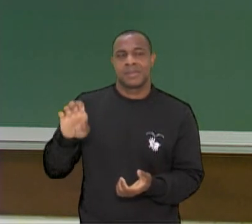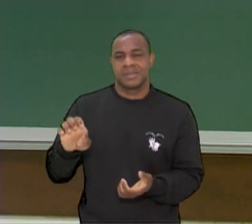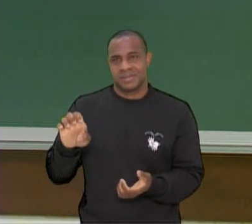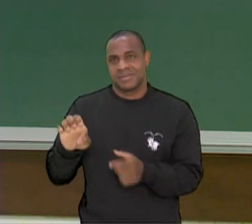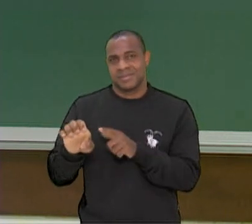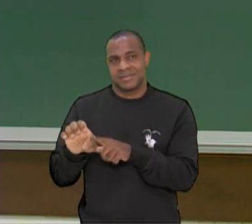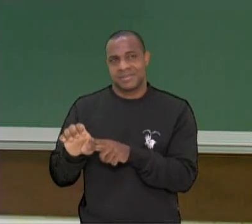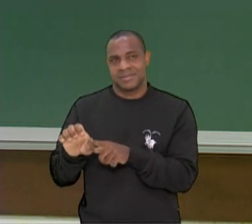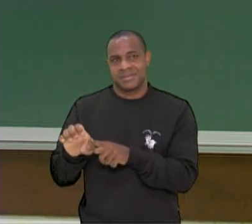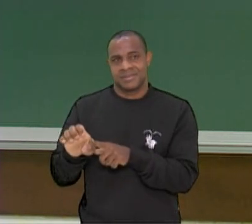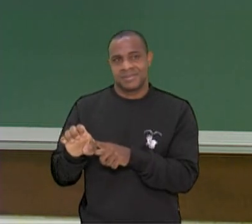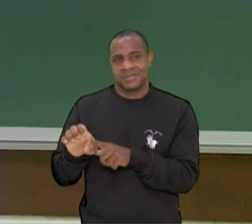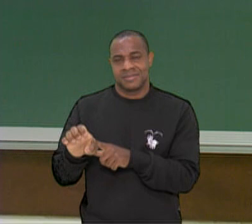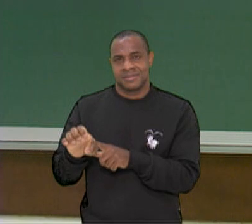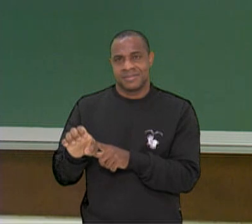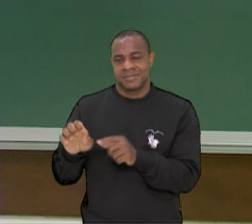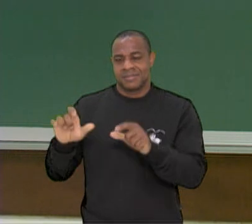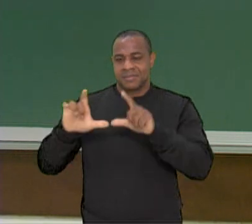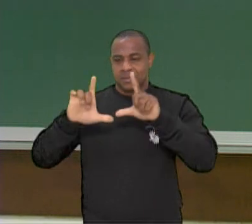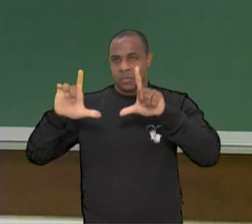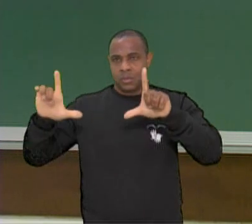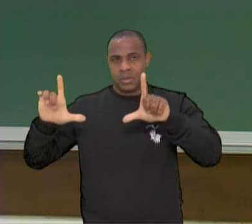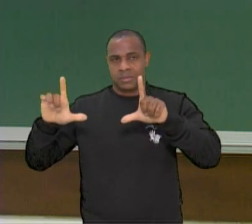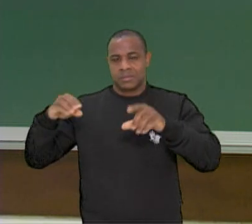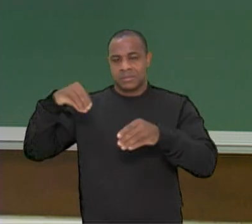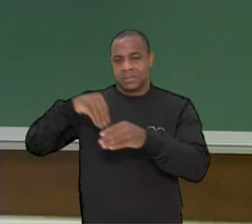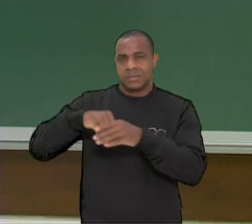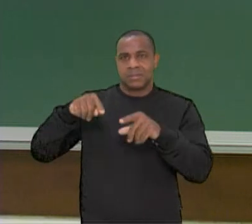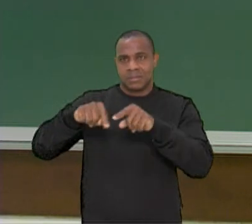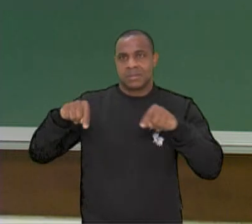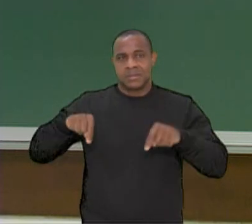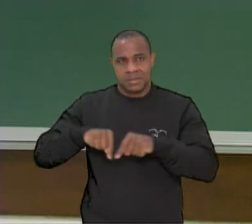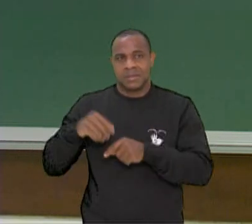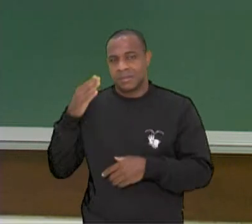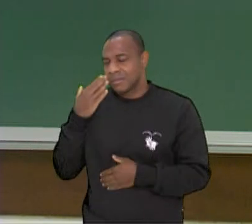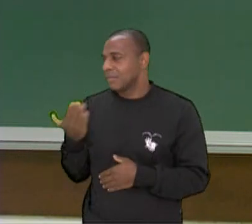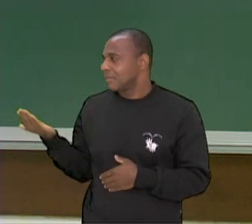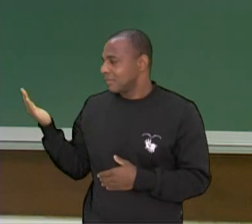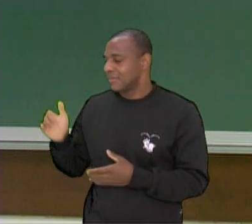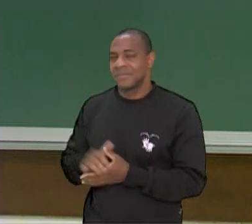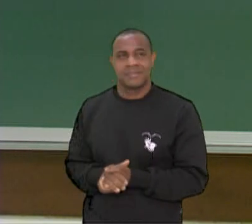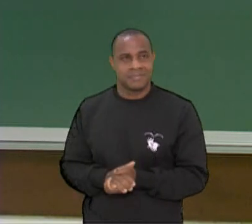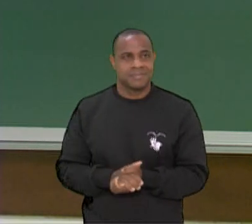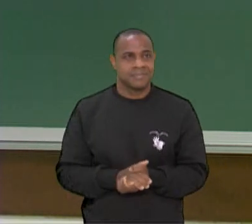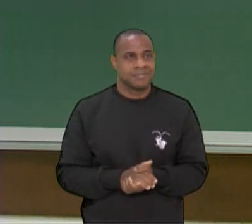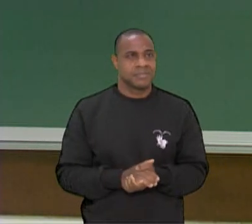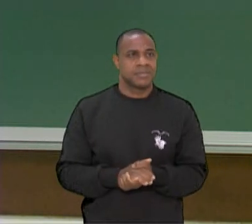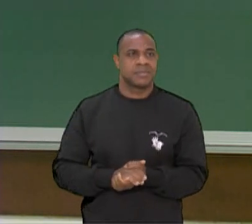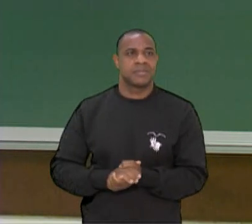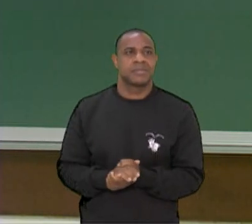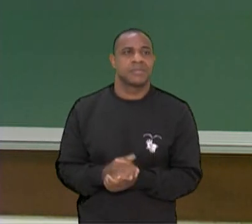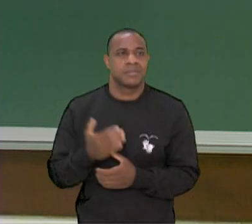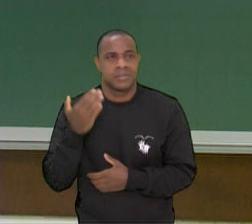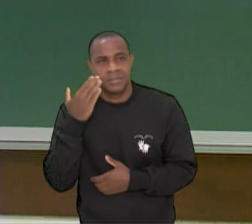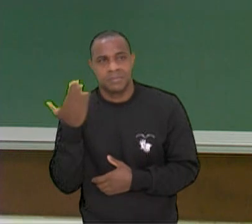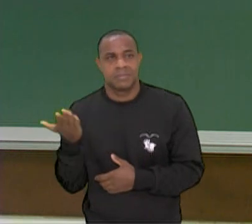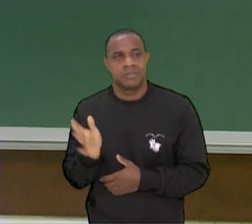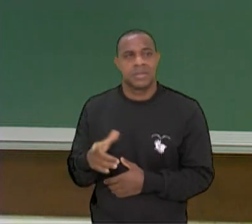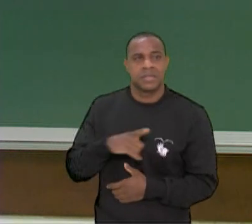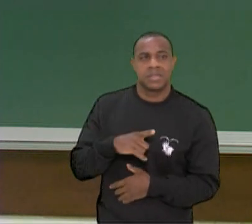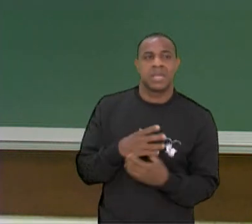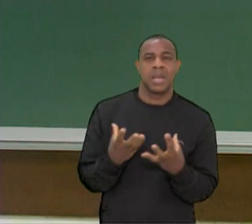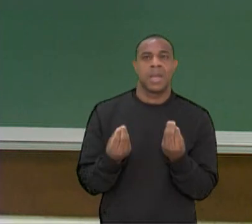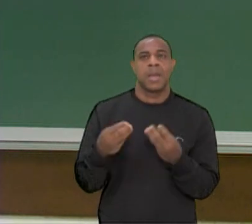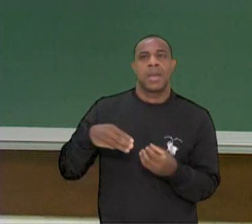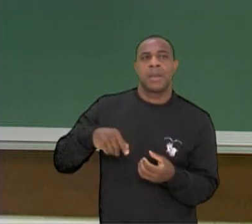muitos quadros na sala. Pluralizou, né? Ou seja, ela se flexionou ali porque agora é um adjetivo